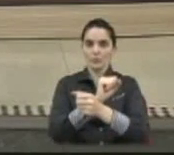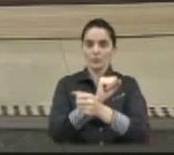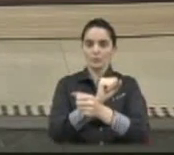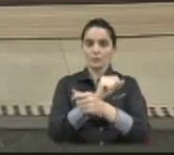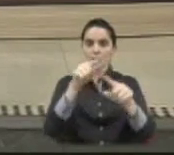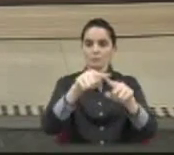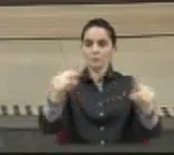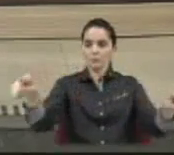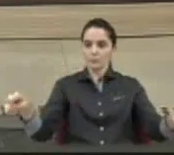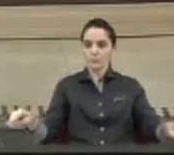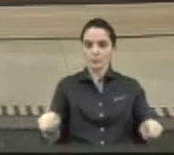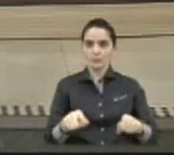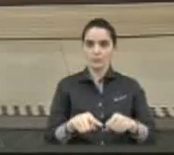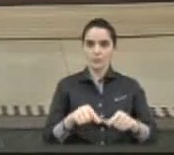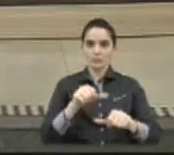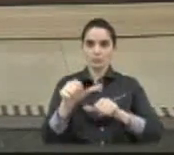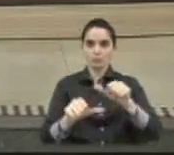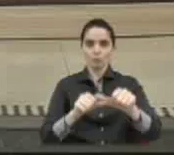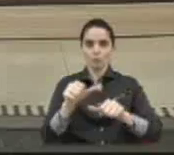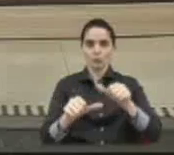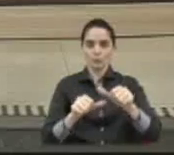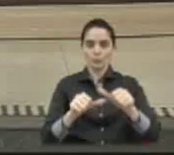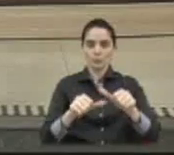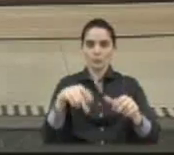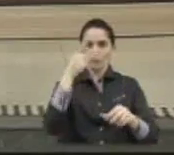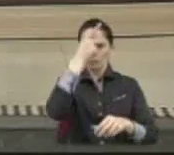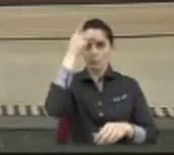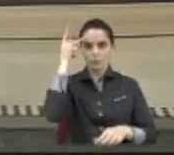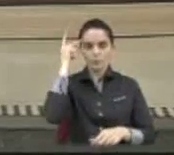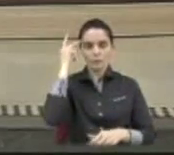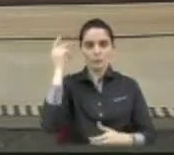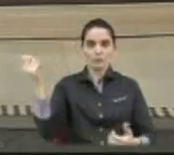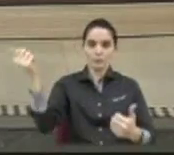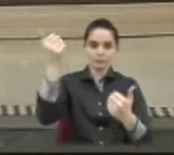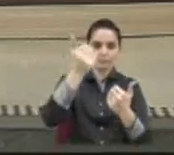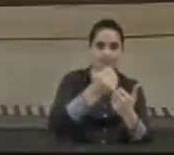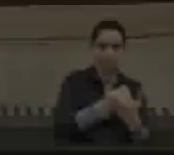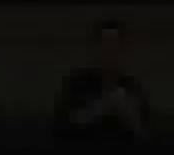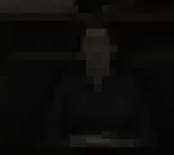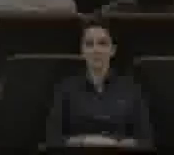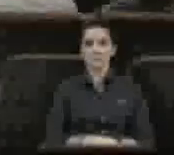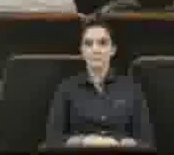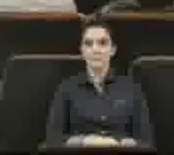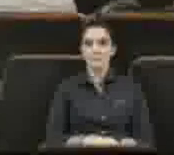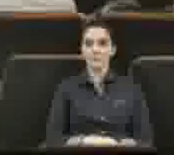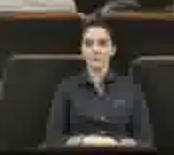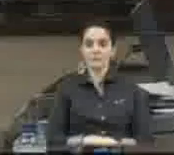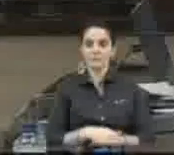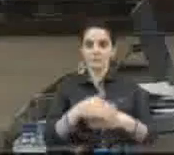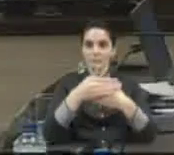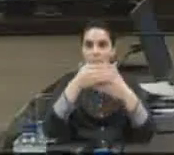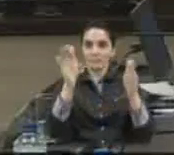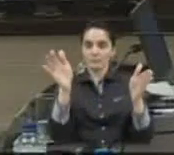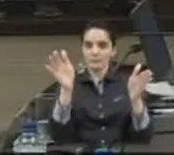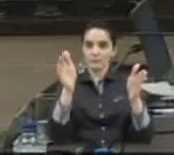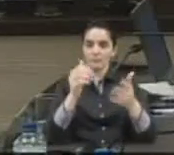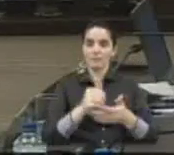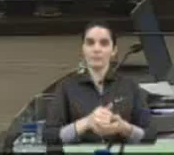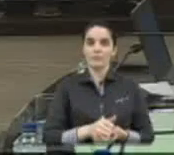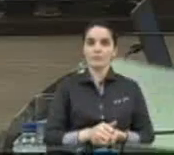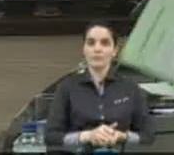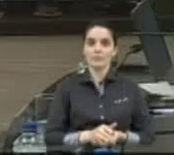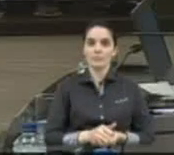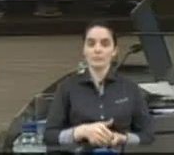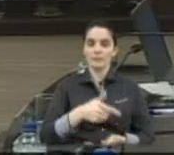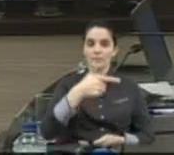mesa, que de fato dela são de direito, voltem para os seus lugares. A sessão está reaberta.